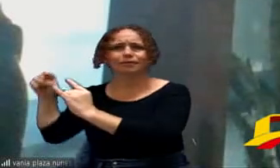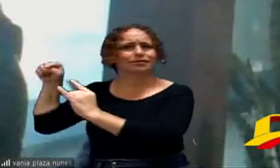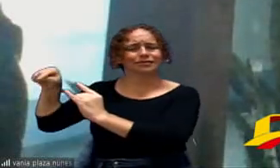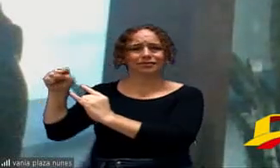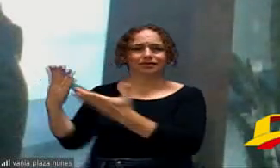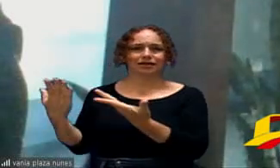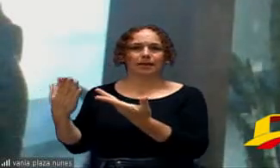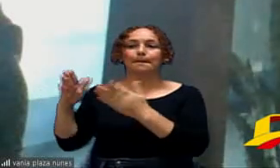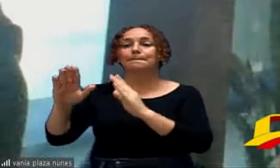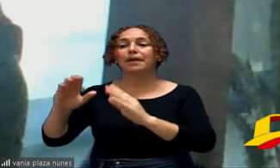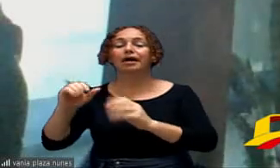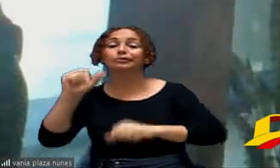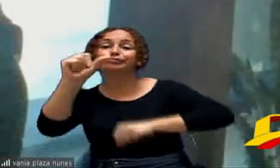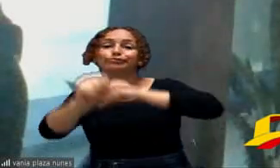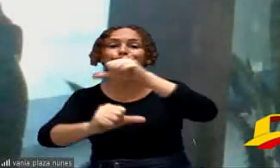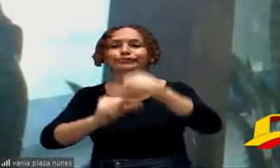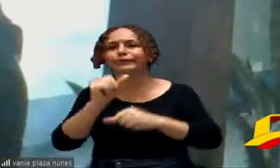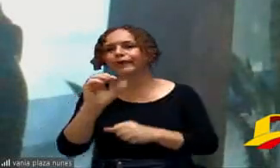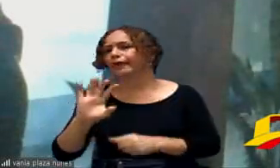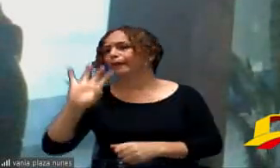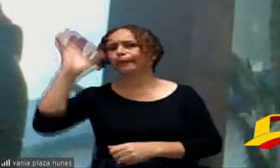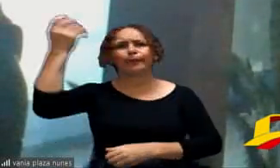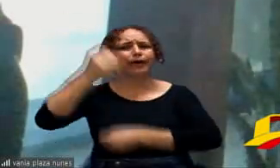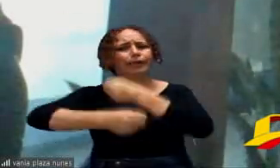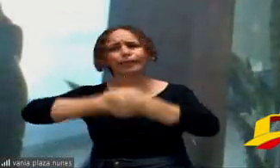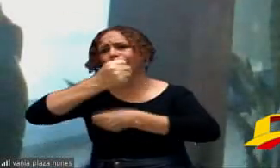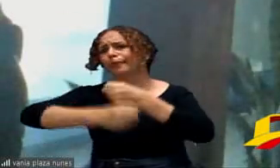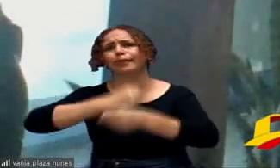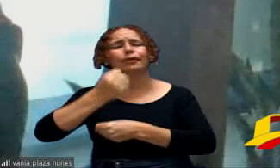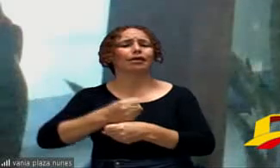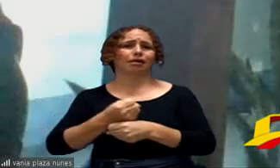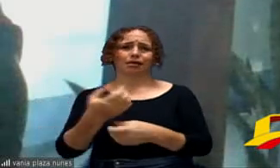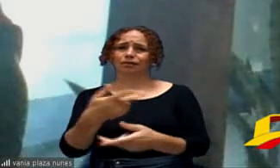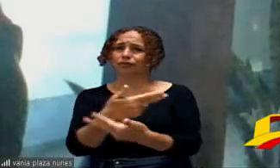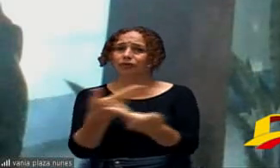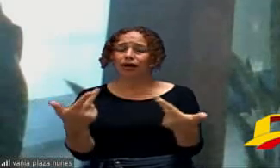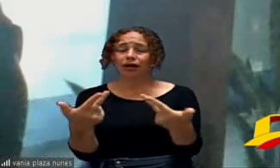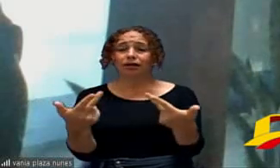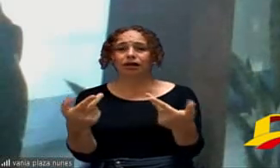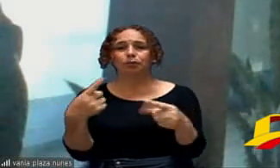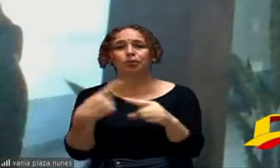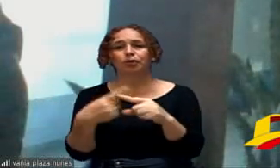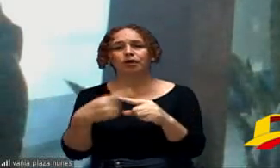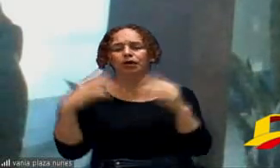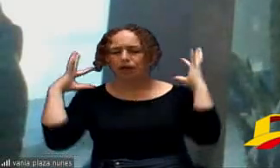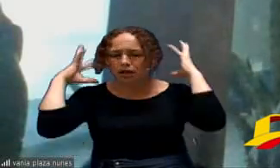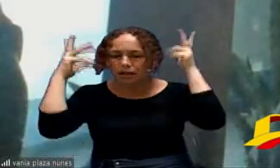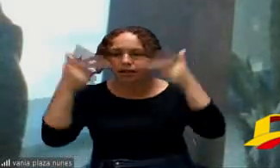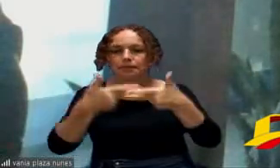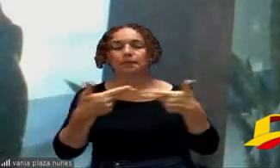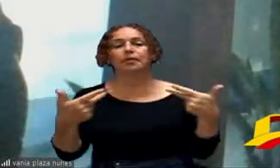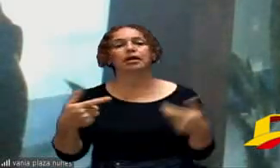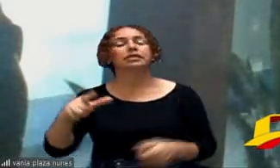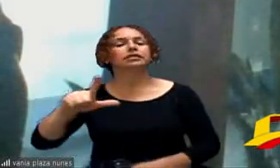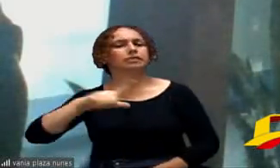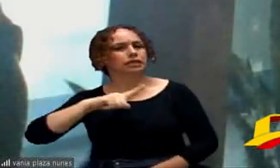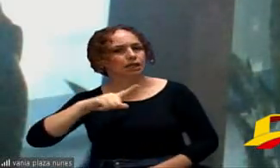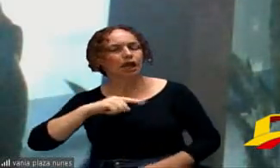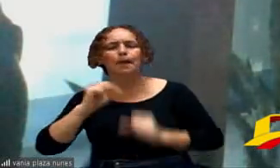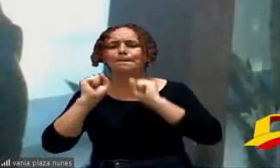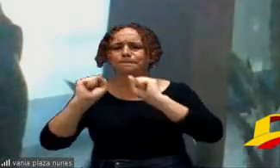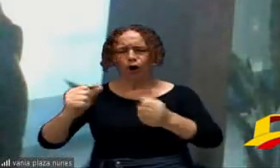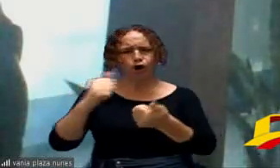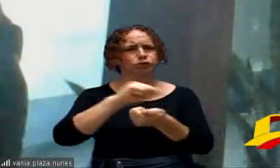evolui, o conhecimento científico traz para nós uma série de questões. Os animais têm alta capacidade adaptativa, eles